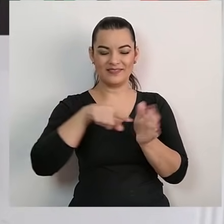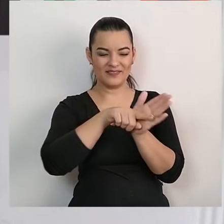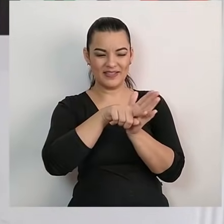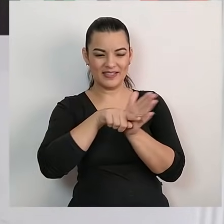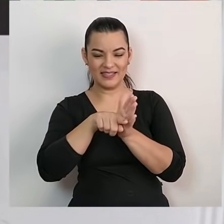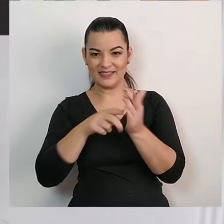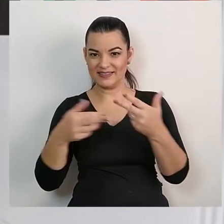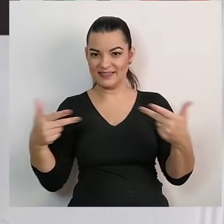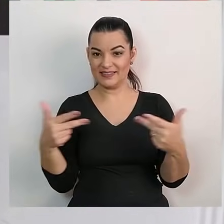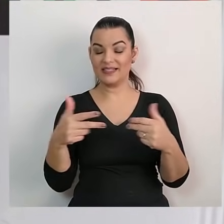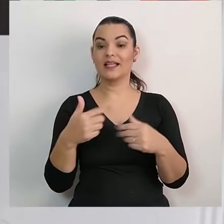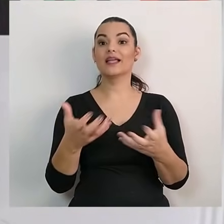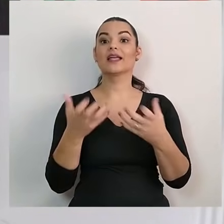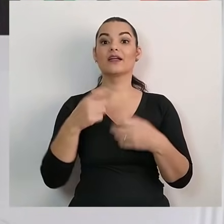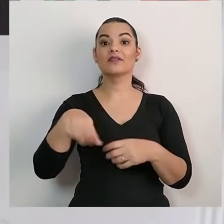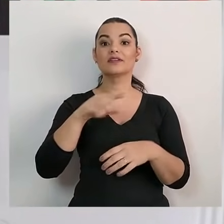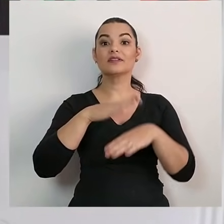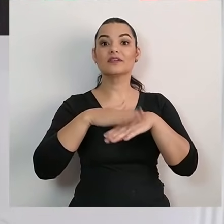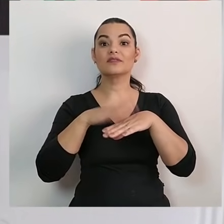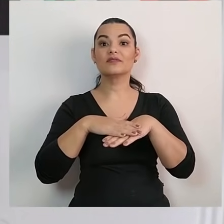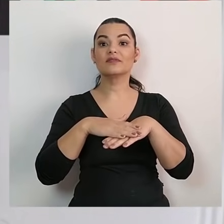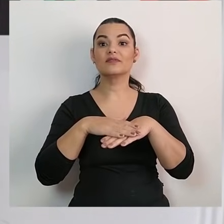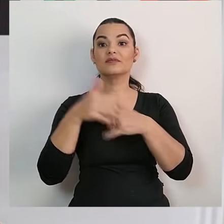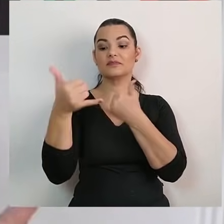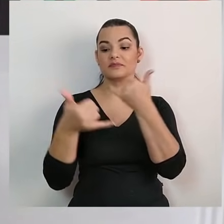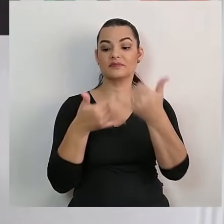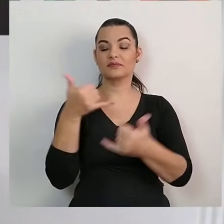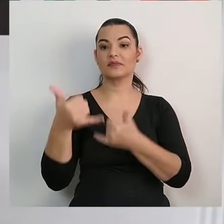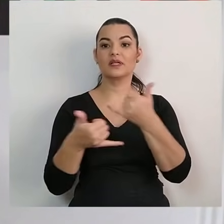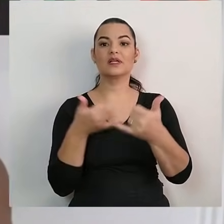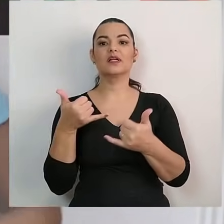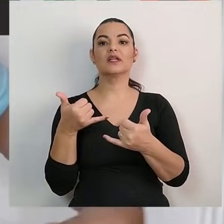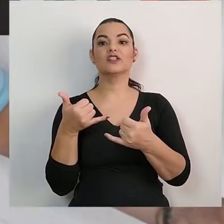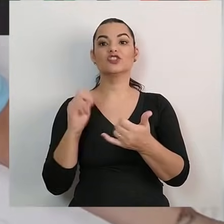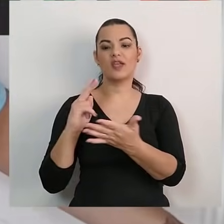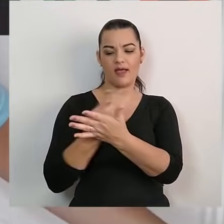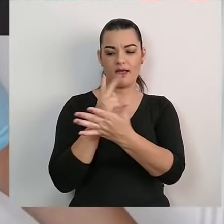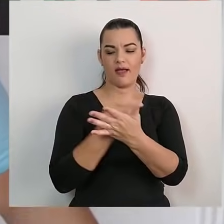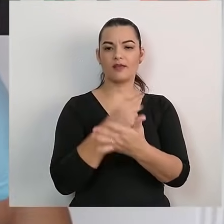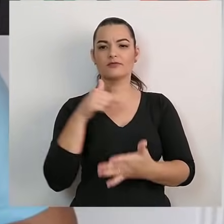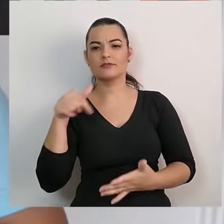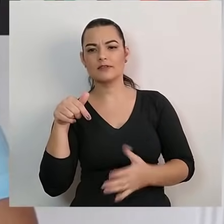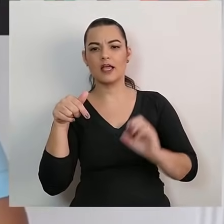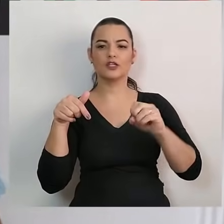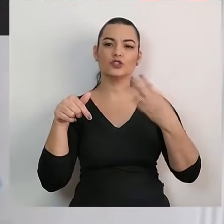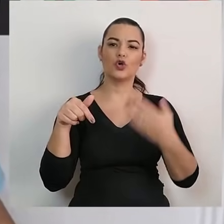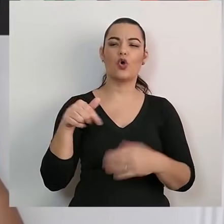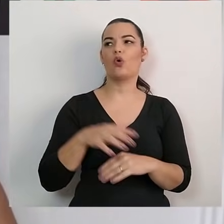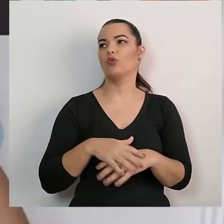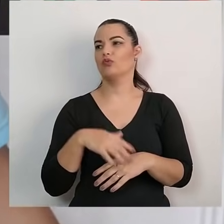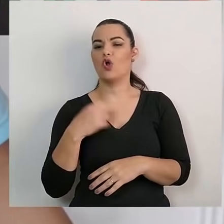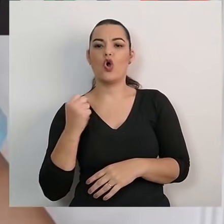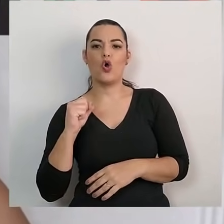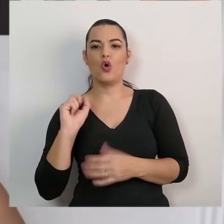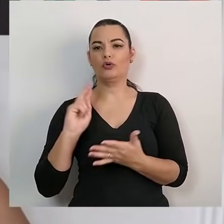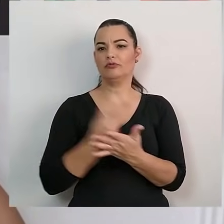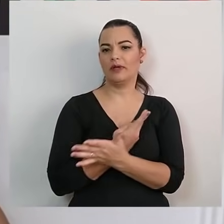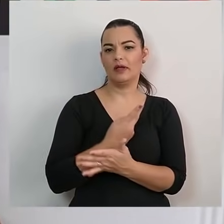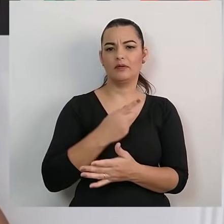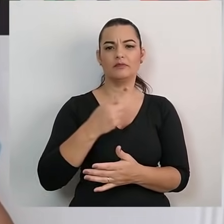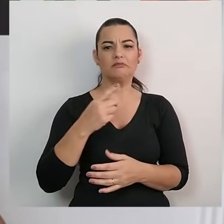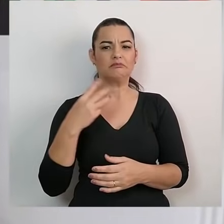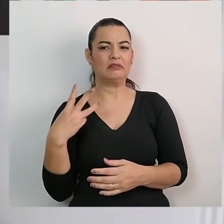que vocês construam um jogo dos 7 erros, dos 8 erros, dos 5 erros, dos 3 erros.